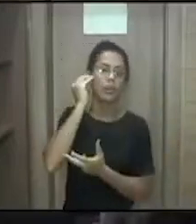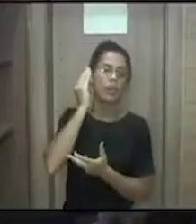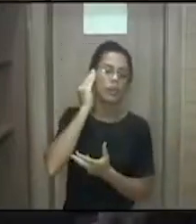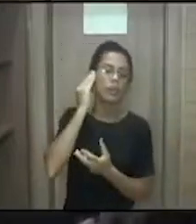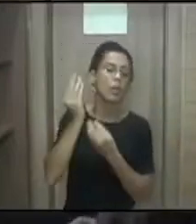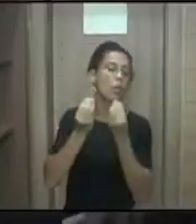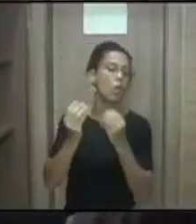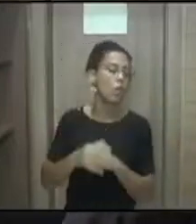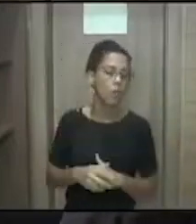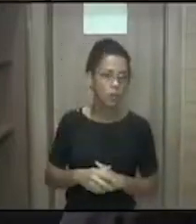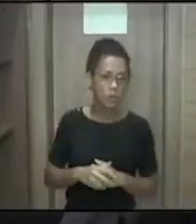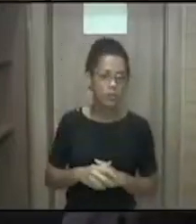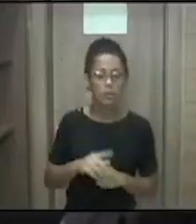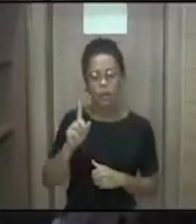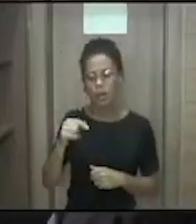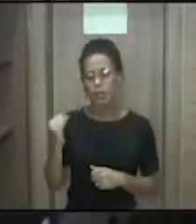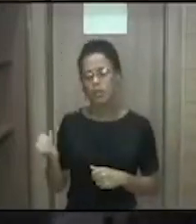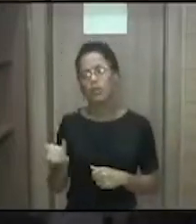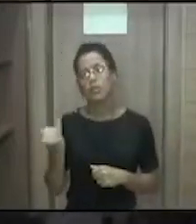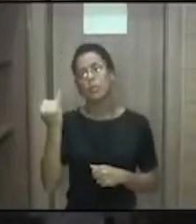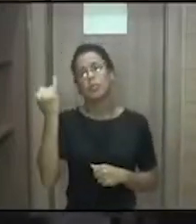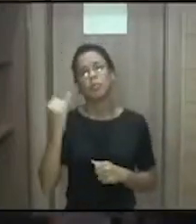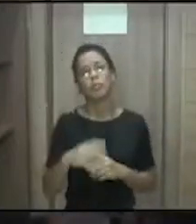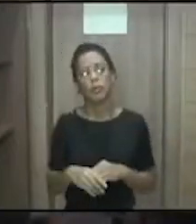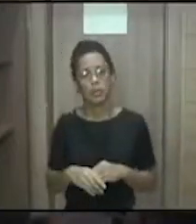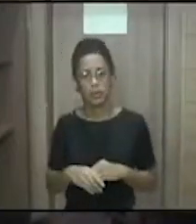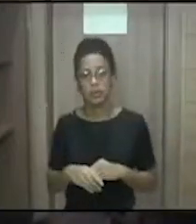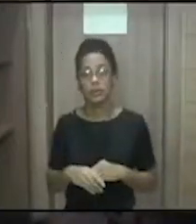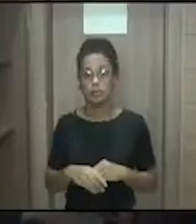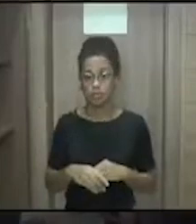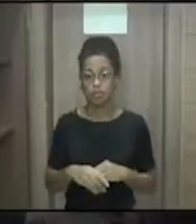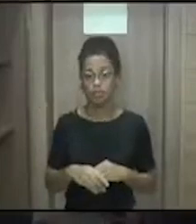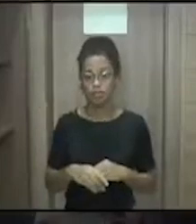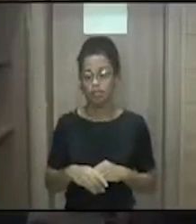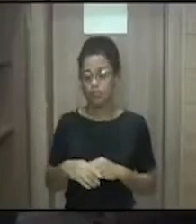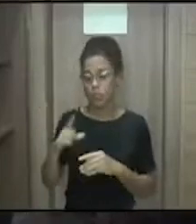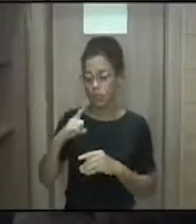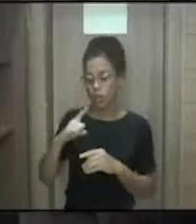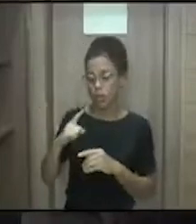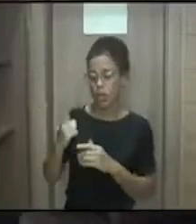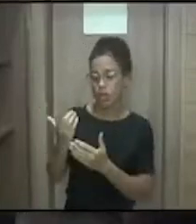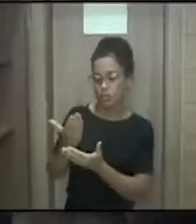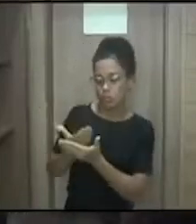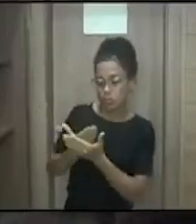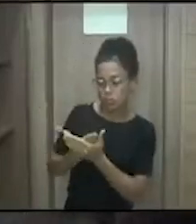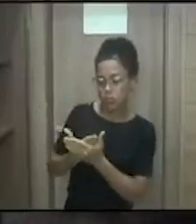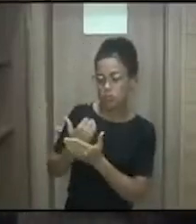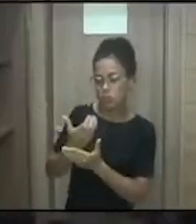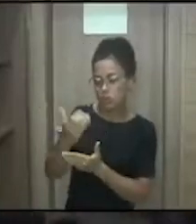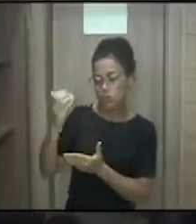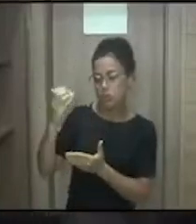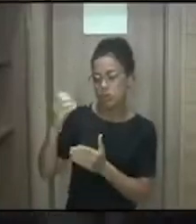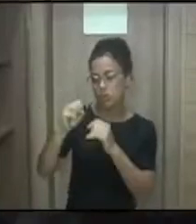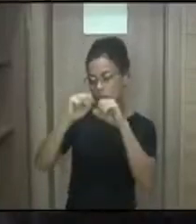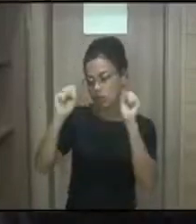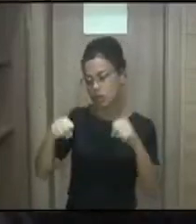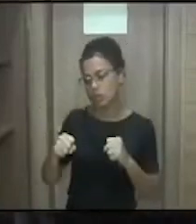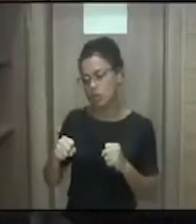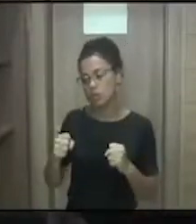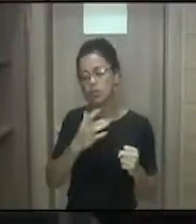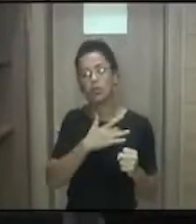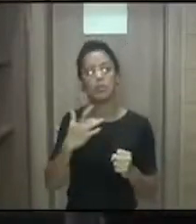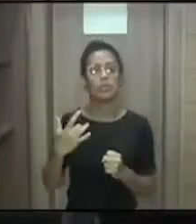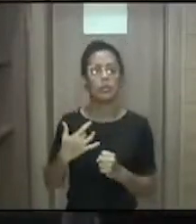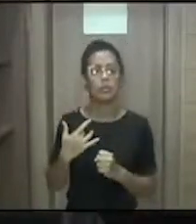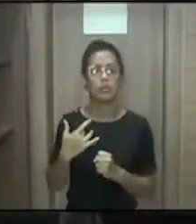que isso também é importante, não só para fins do campo científico, mas pensando no sistema de saúde. Então, esses